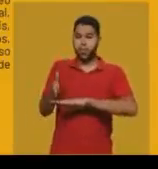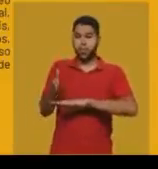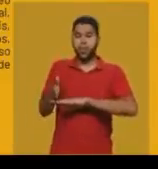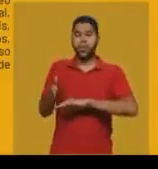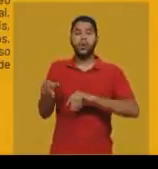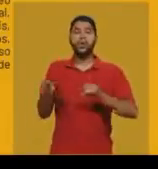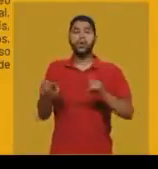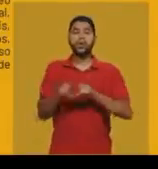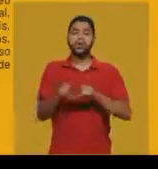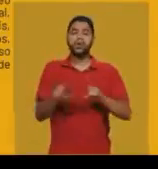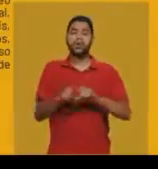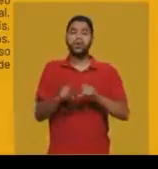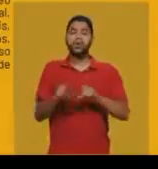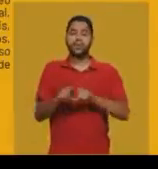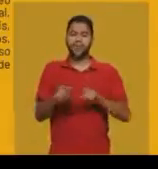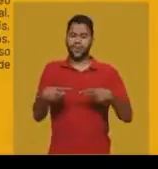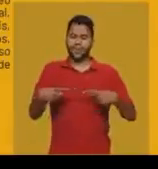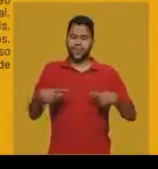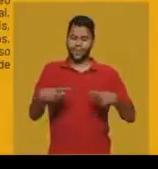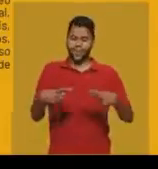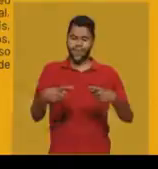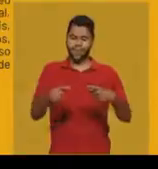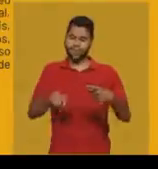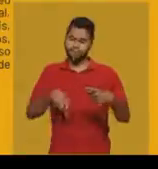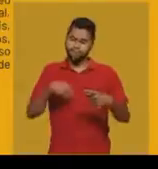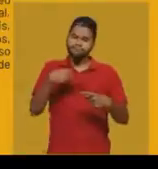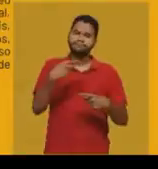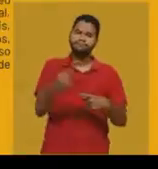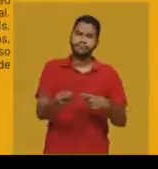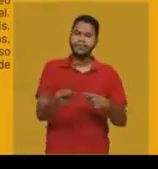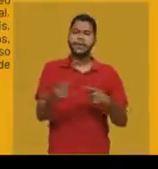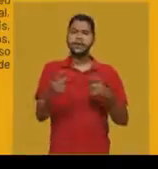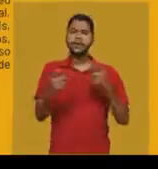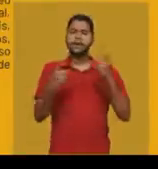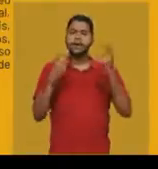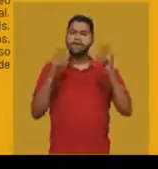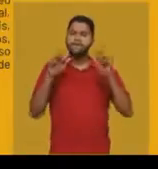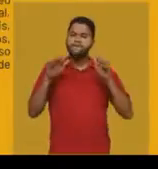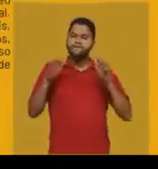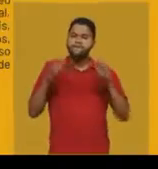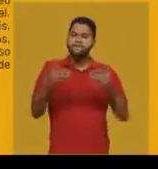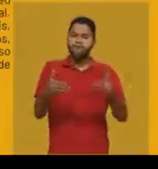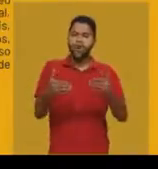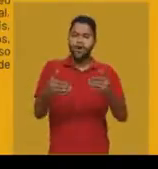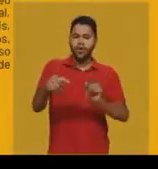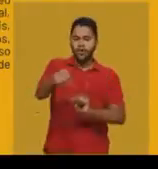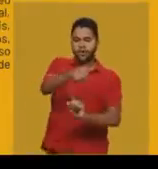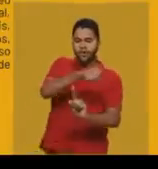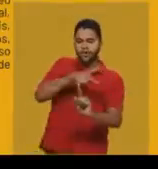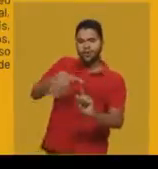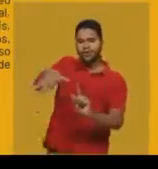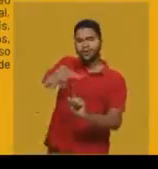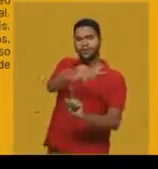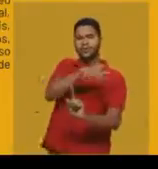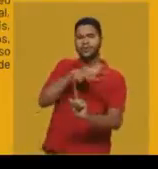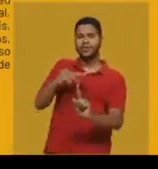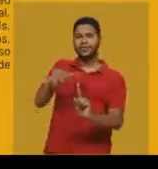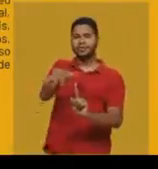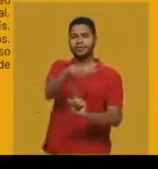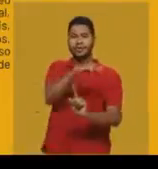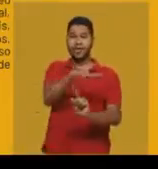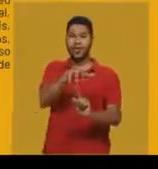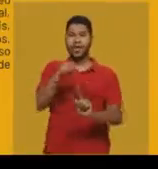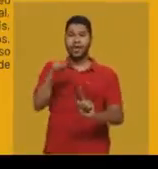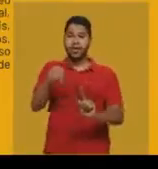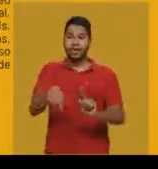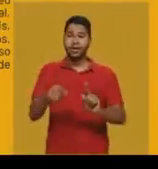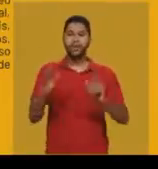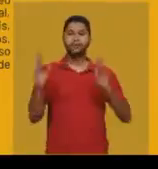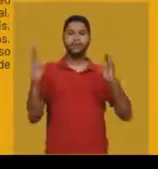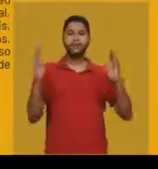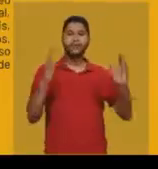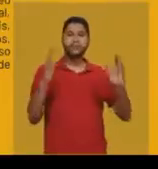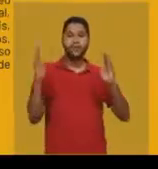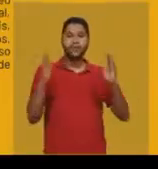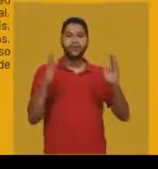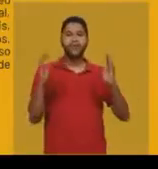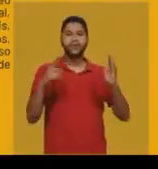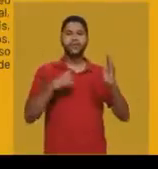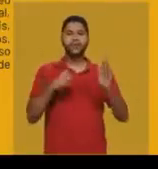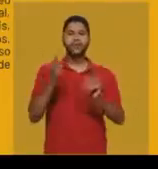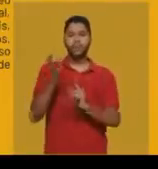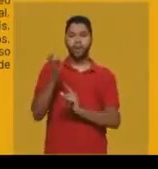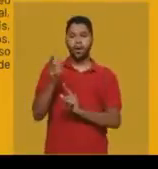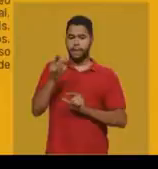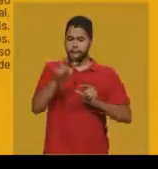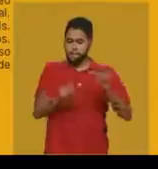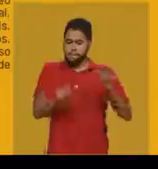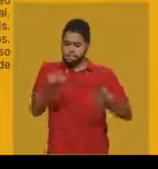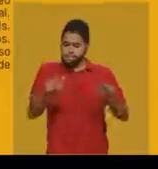arte pós-guerra. Ele se preocupa com a sociedade. Aqui nesse período, os artistas